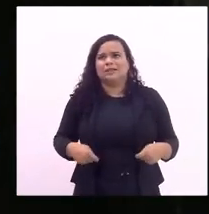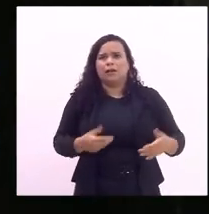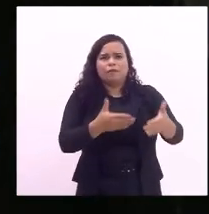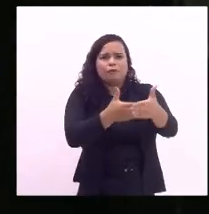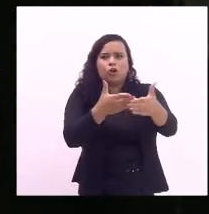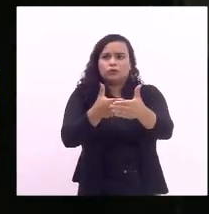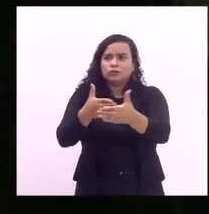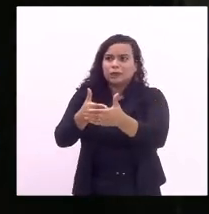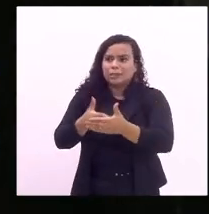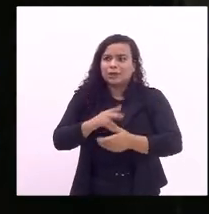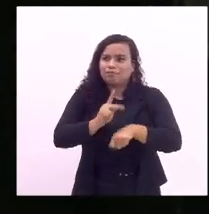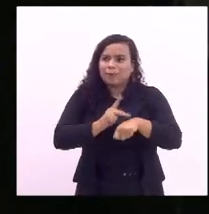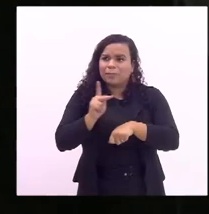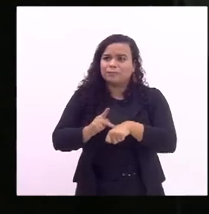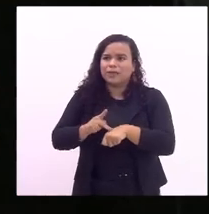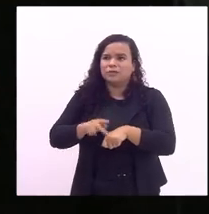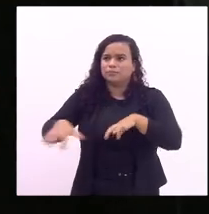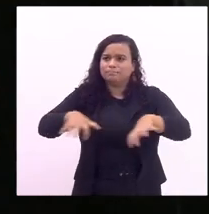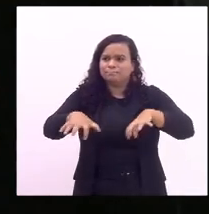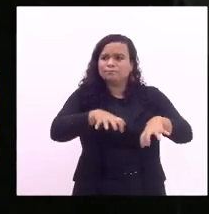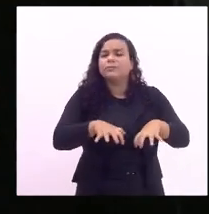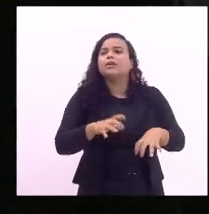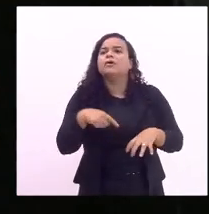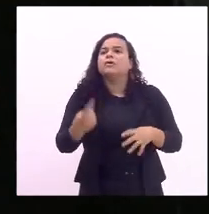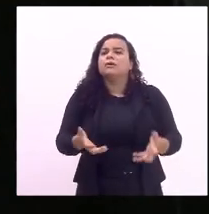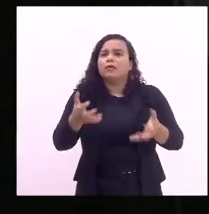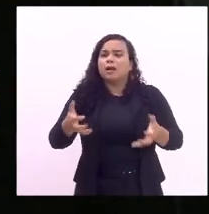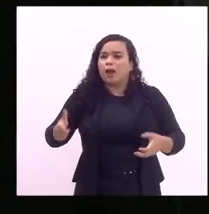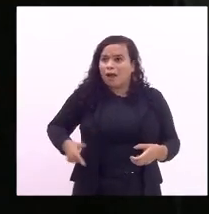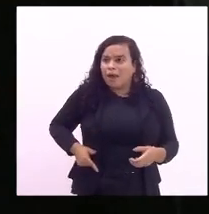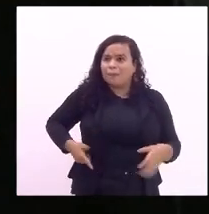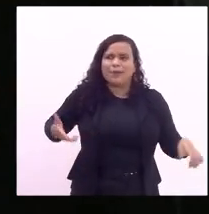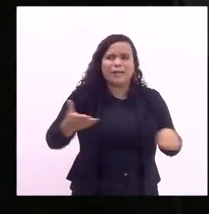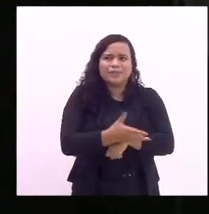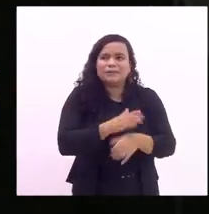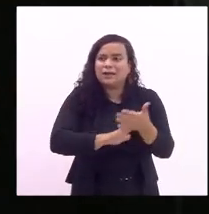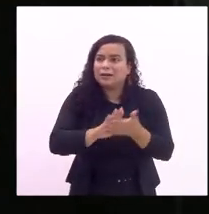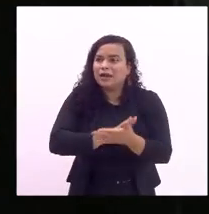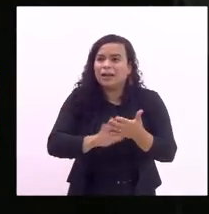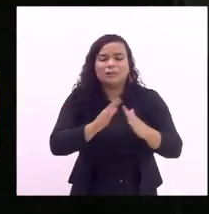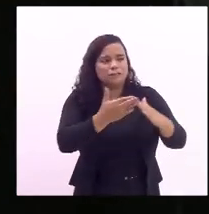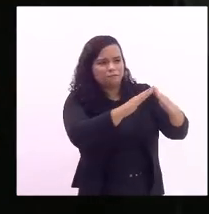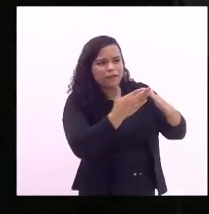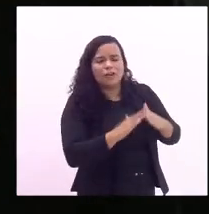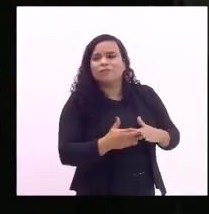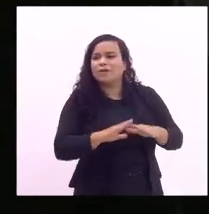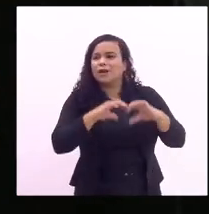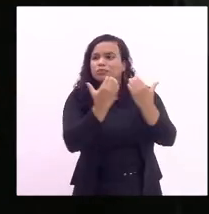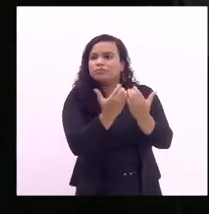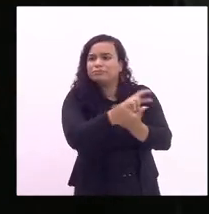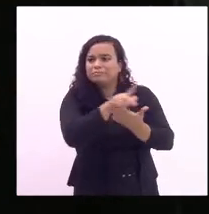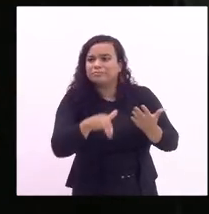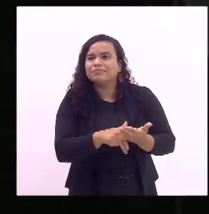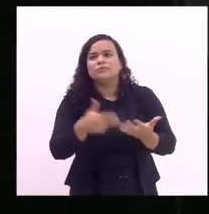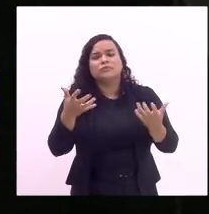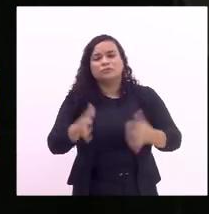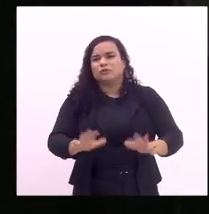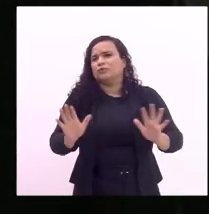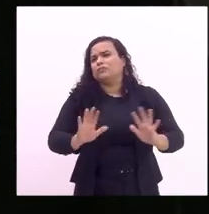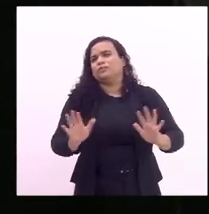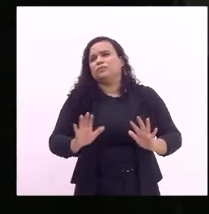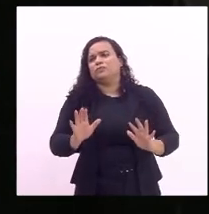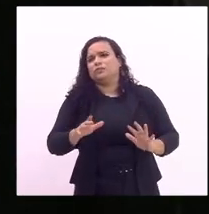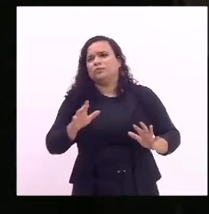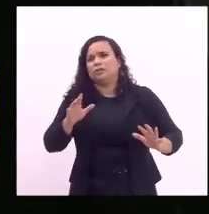fronteiras. A gente quer que as armas não entrem dentro das comunidades. A gente não quer